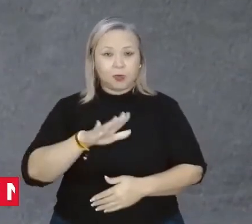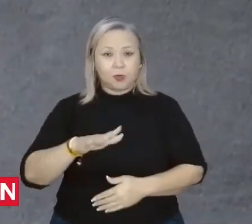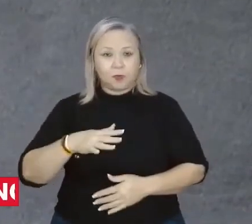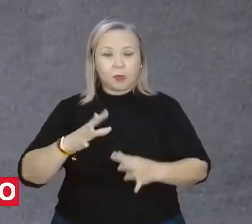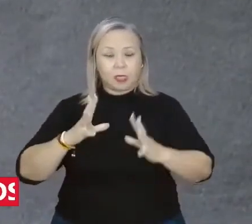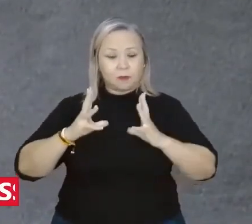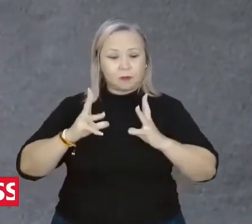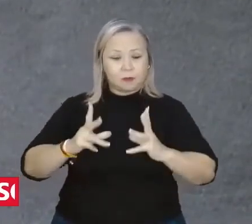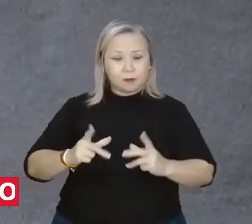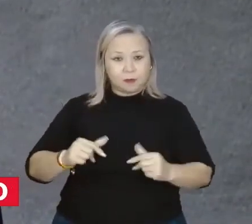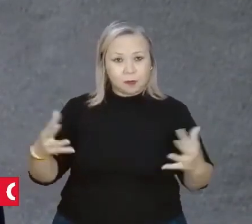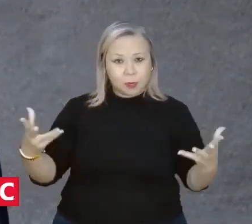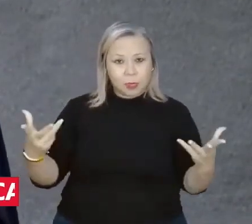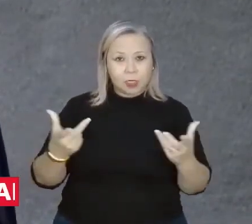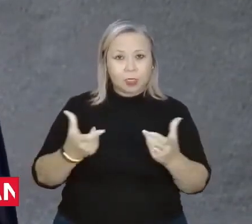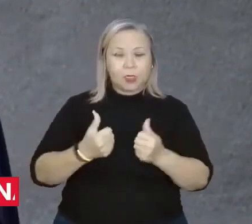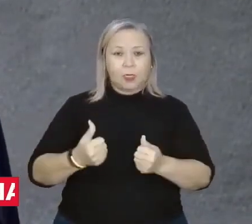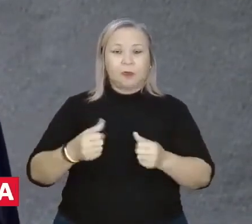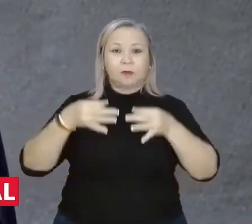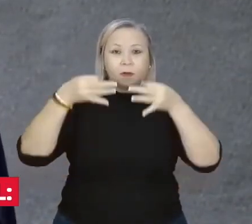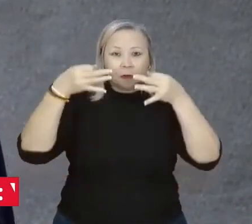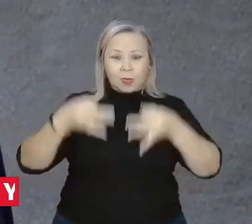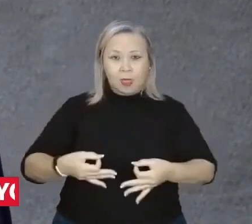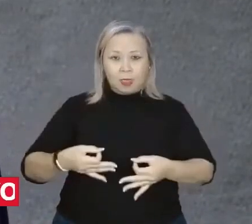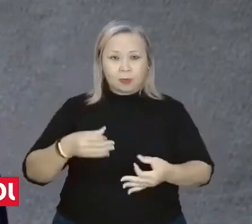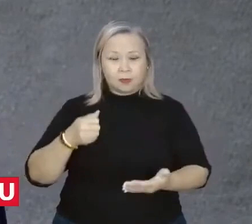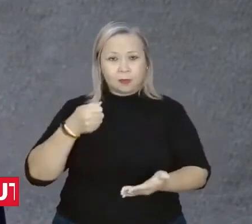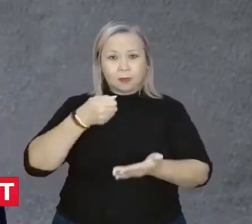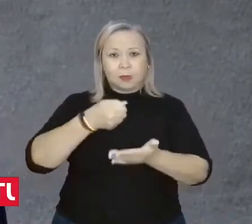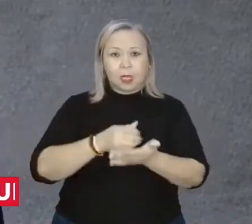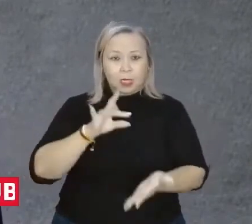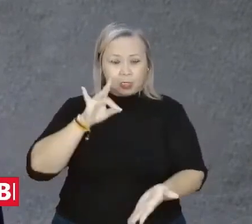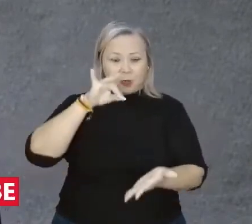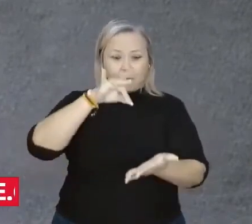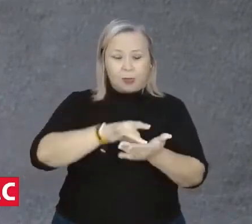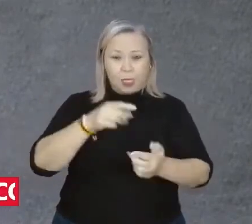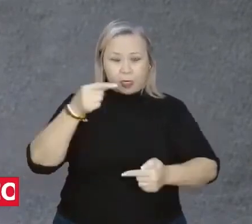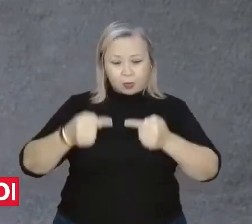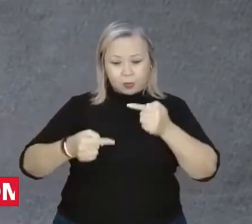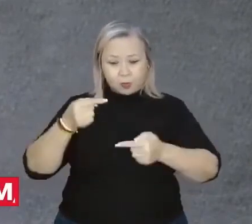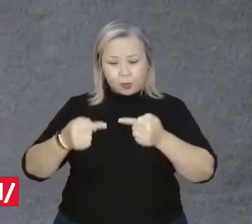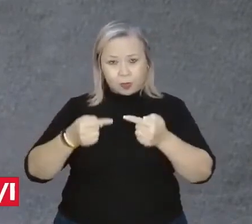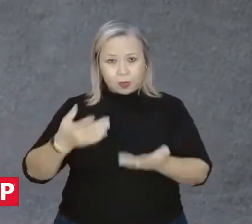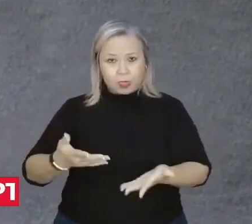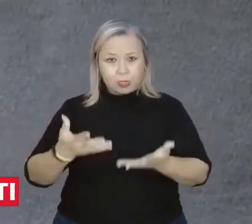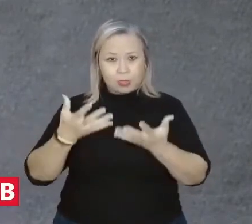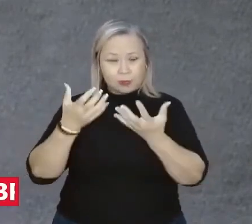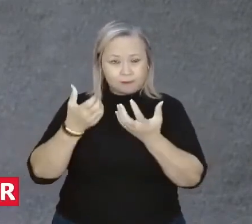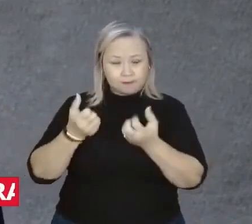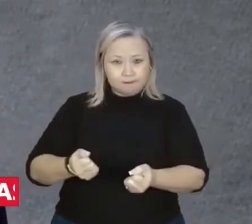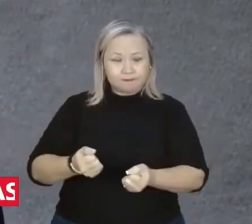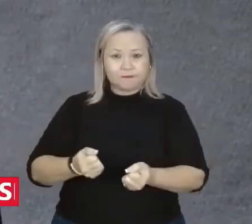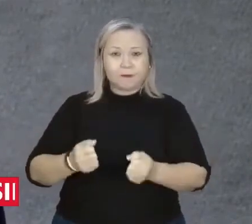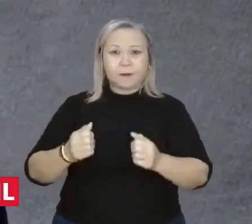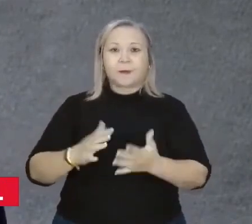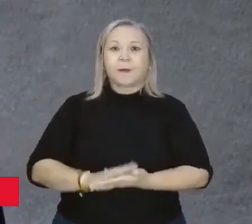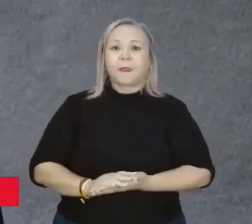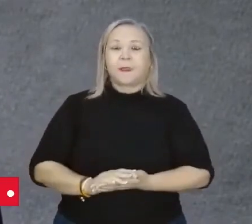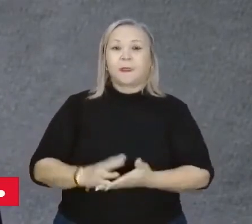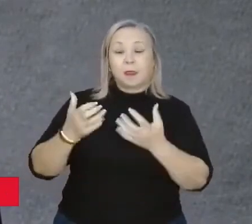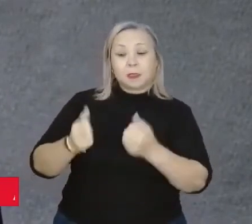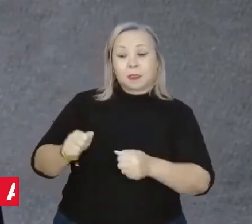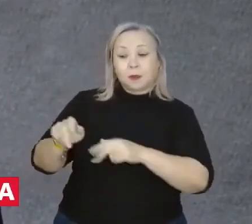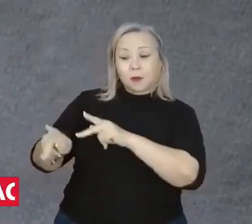lisura do pleito eleitoral e na legitimidade política conferida soberanamente pela maioria do